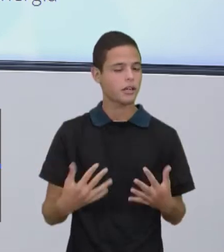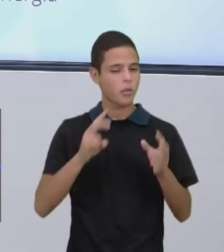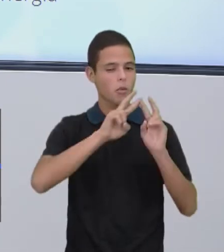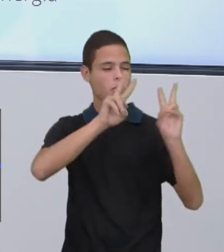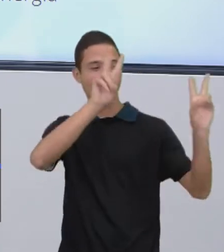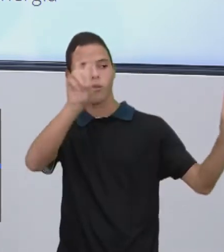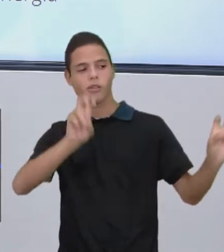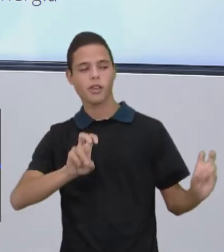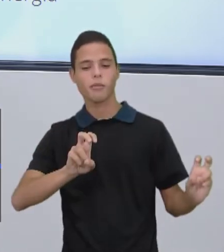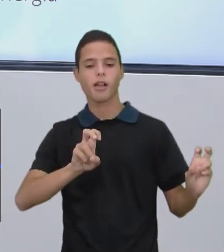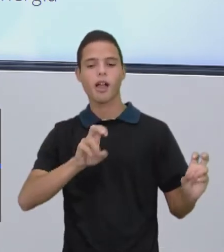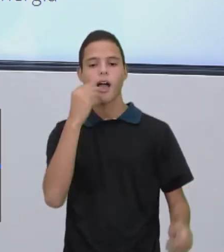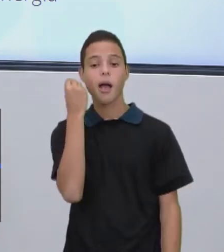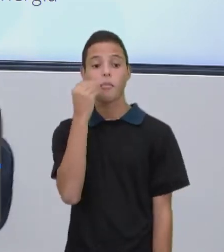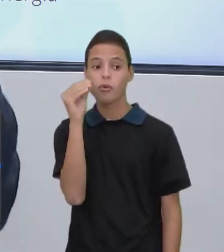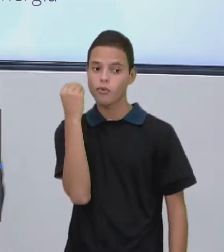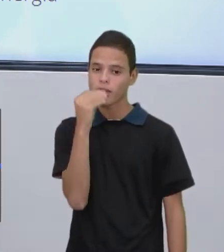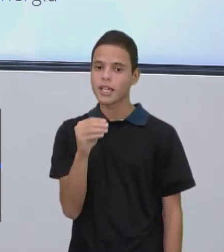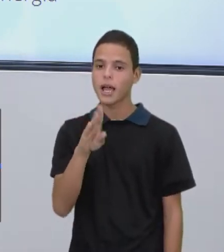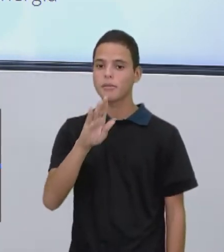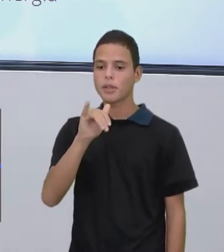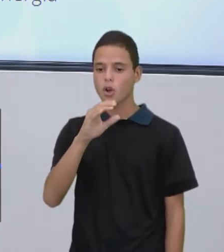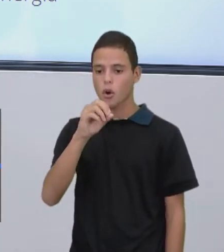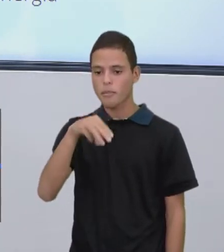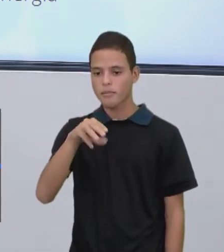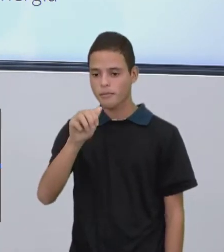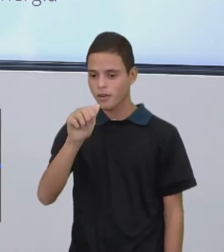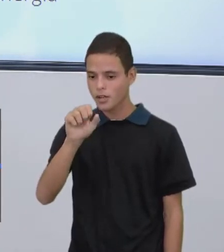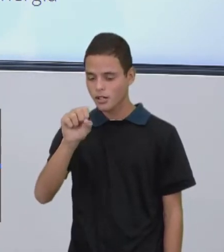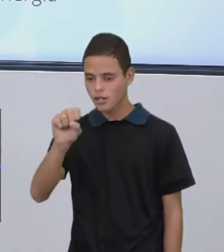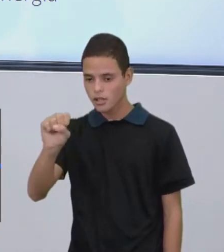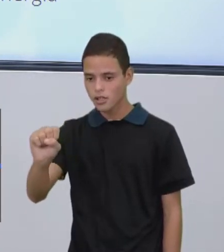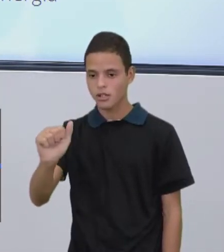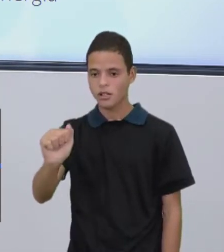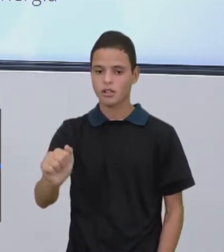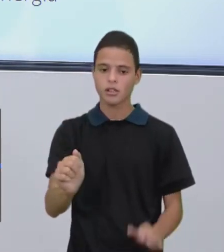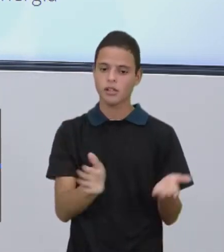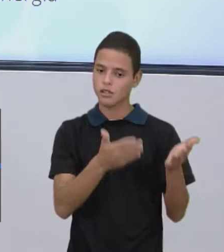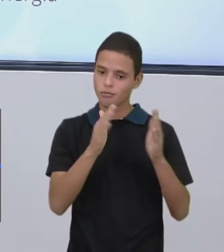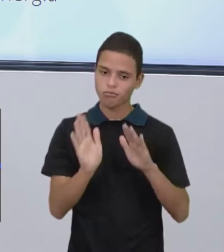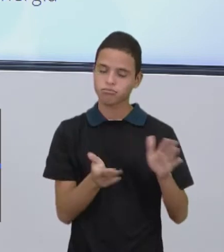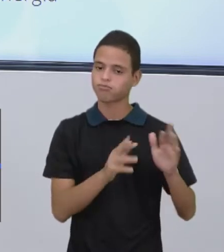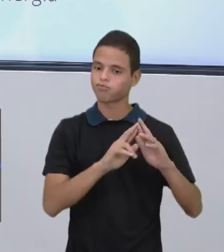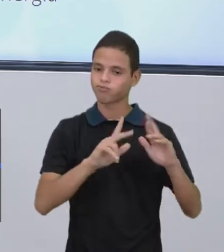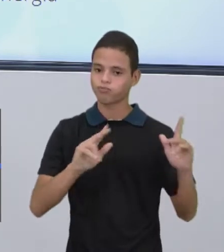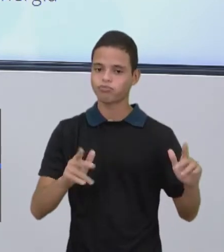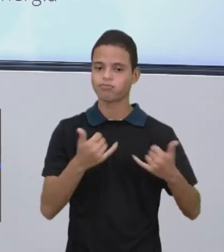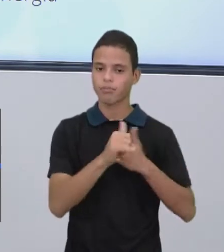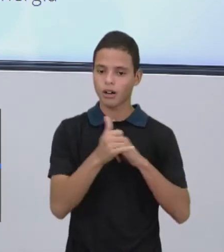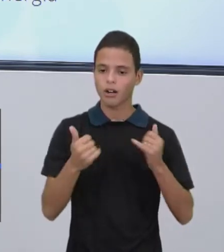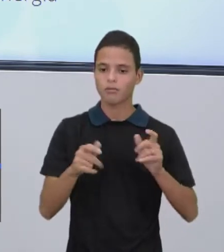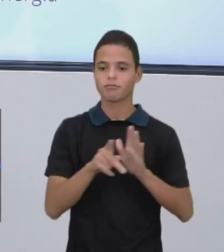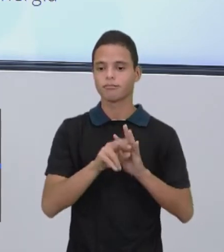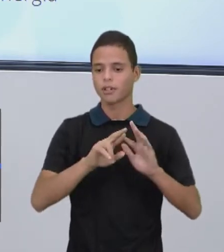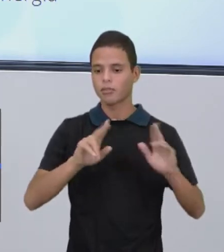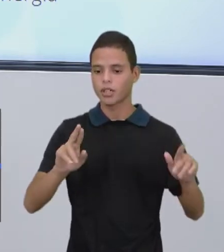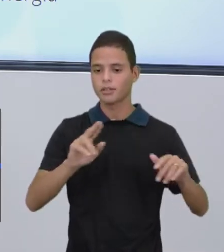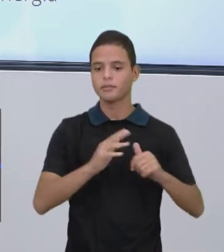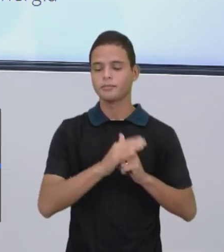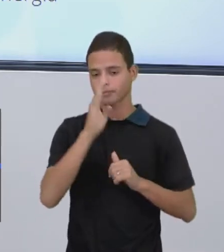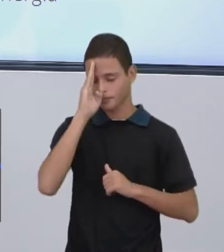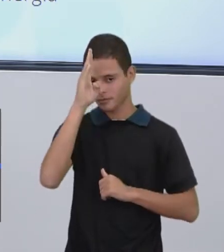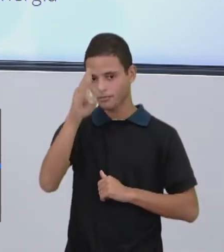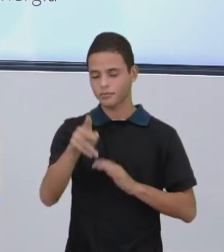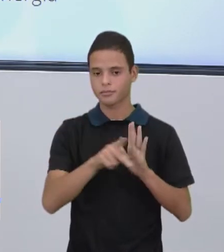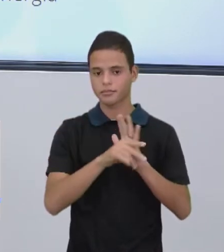sobre aproveitamento da biomassa para a produção de energias nas variadas formas, especialmente